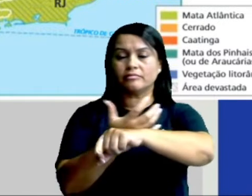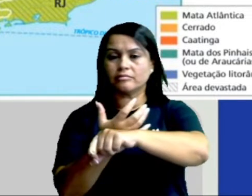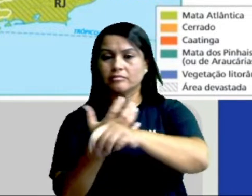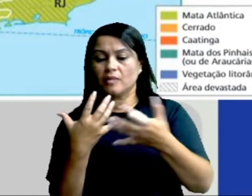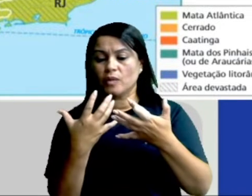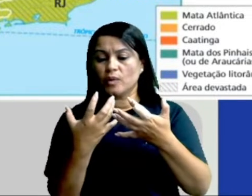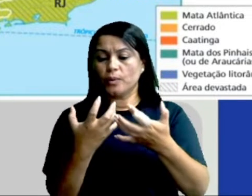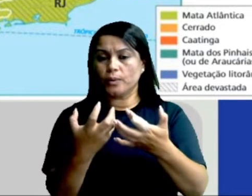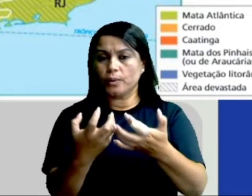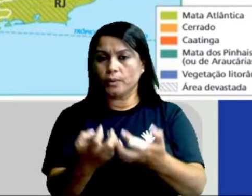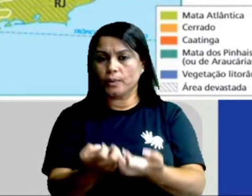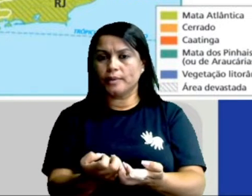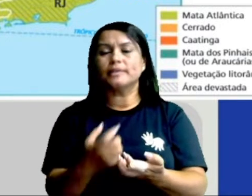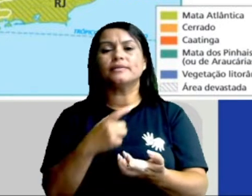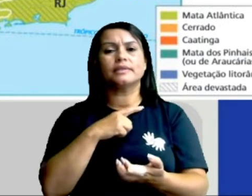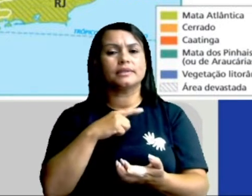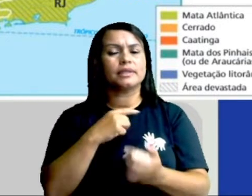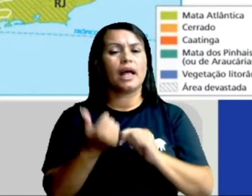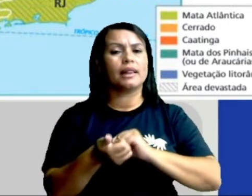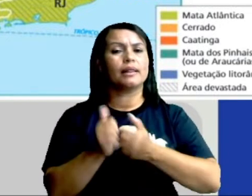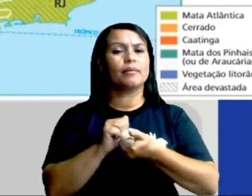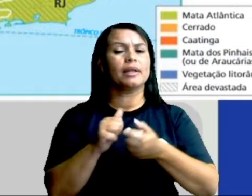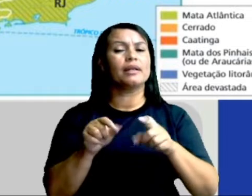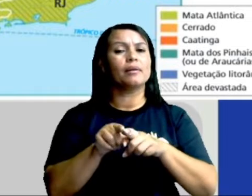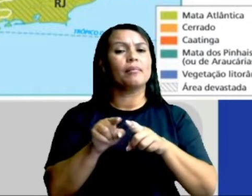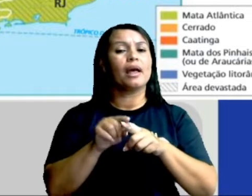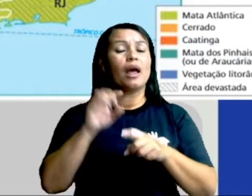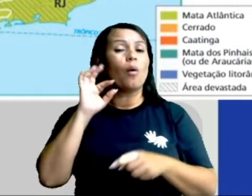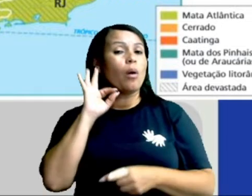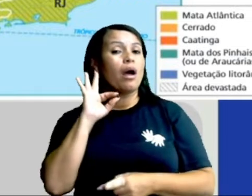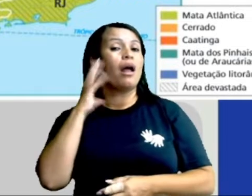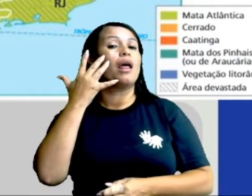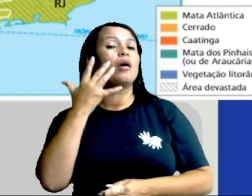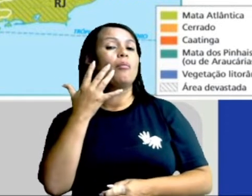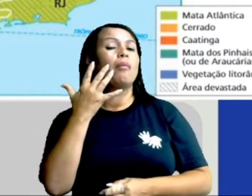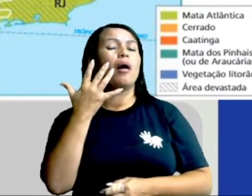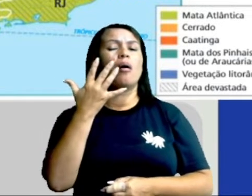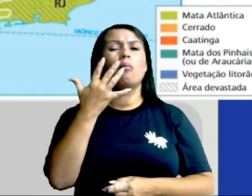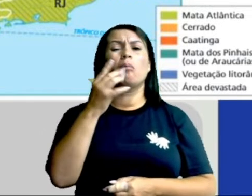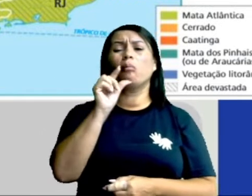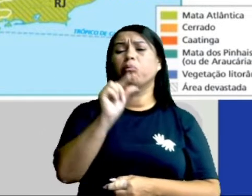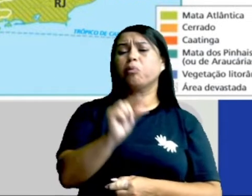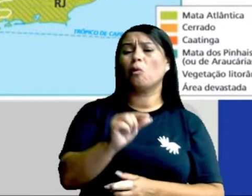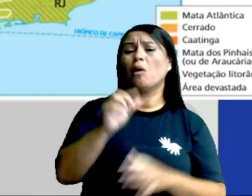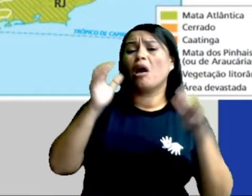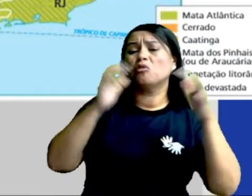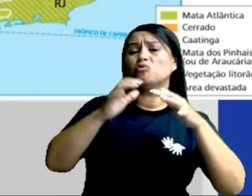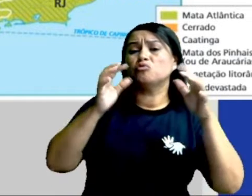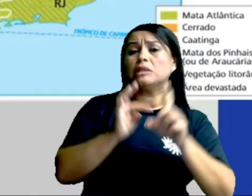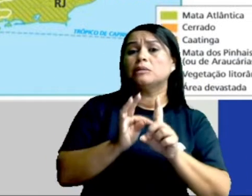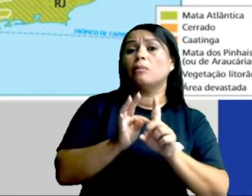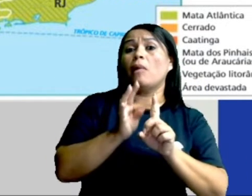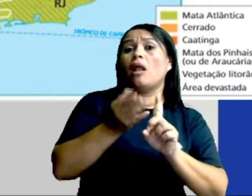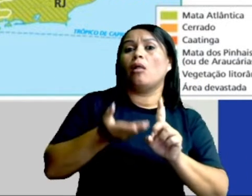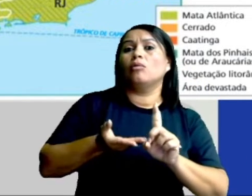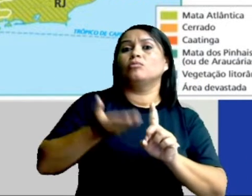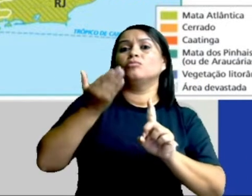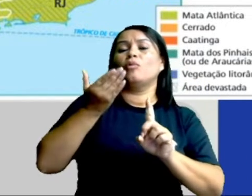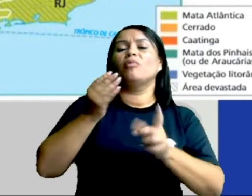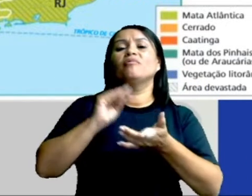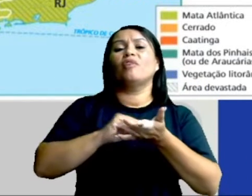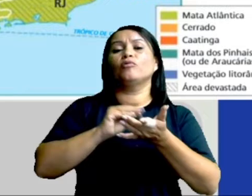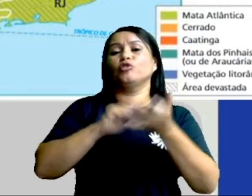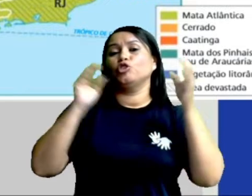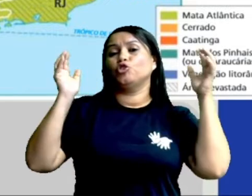Caatinga, que como vocês sabem, ela vai estar adaptada a uma condição de clima de menos chuva, né, a temperaturas elevadas e escassez